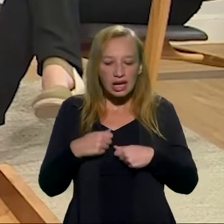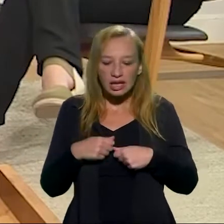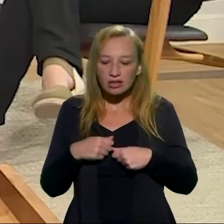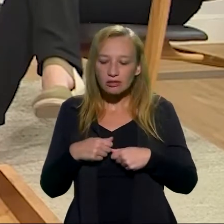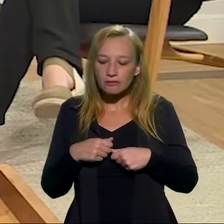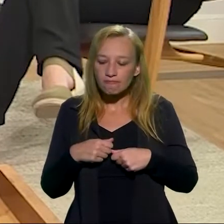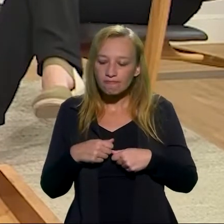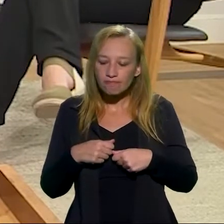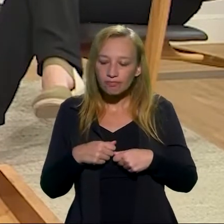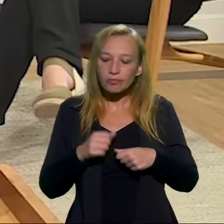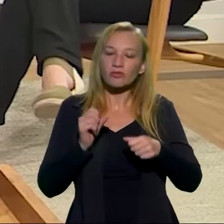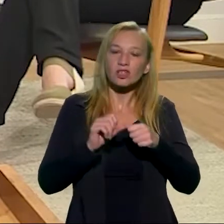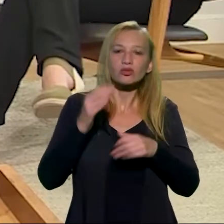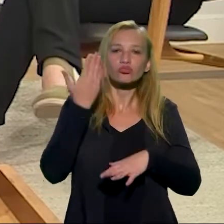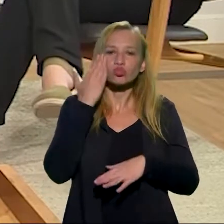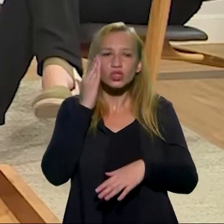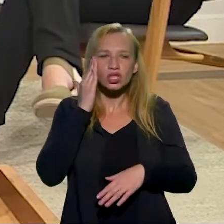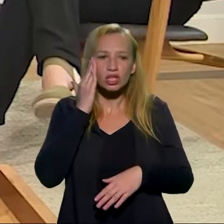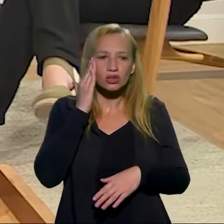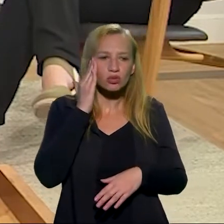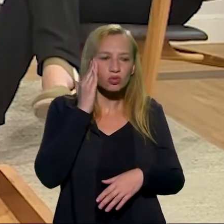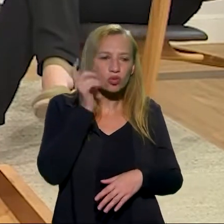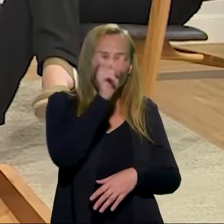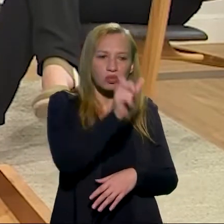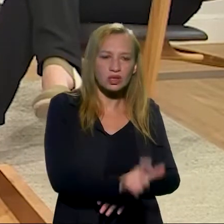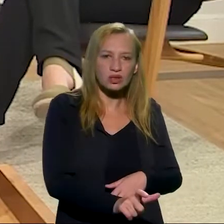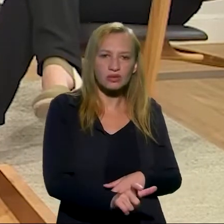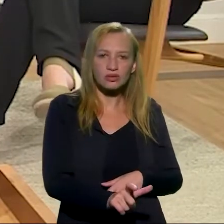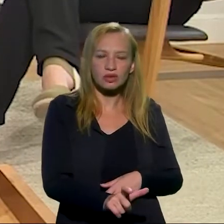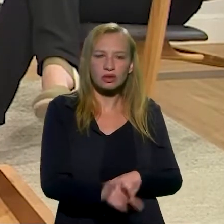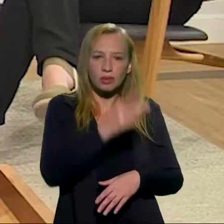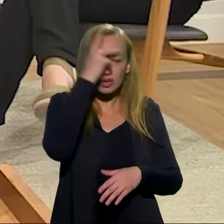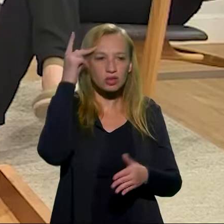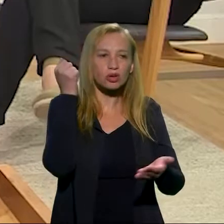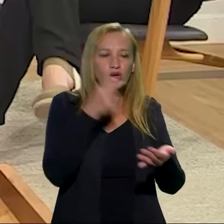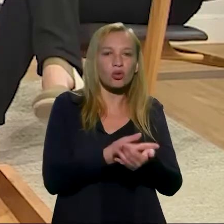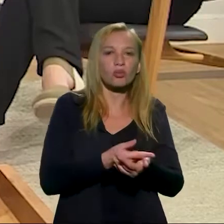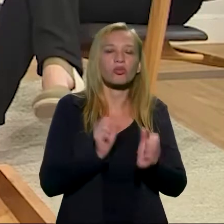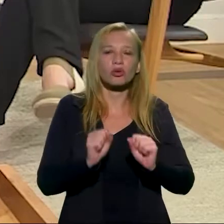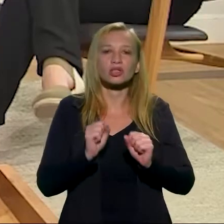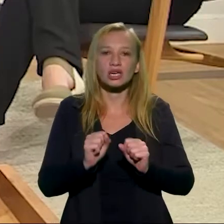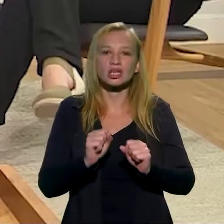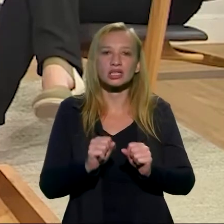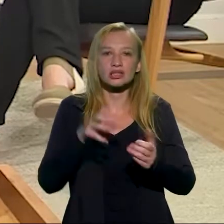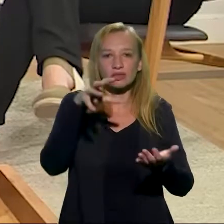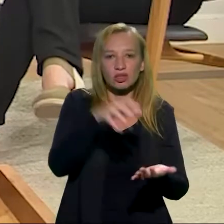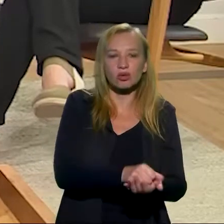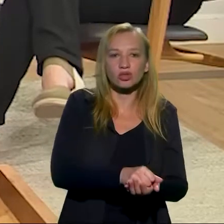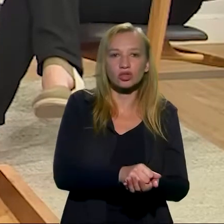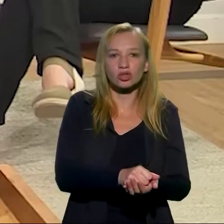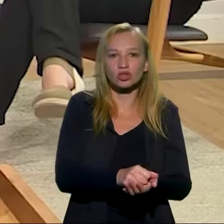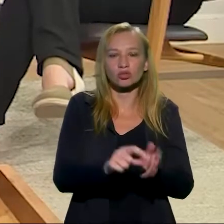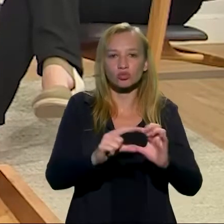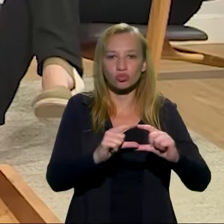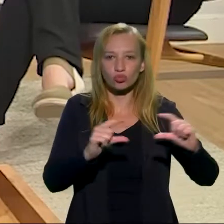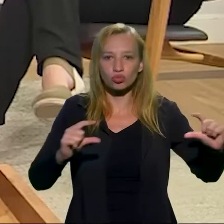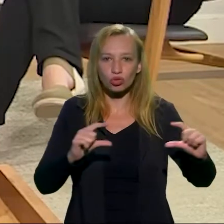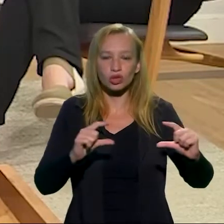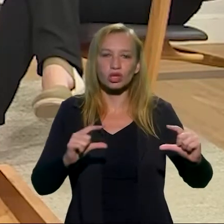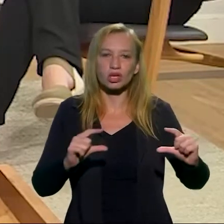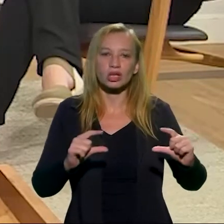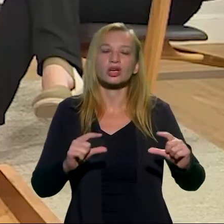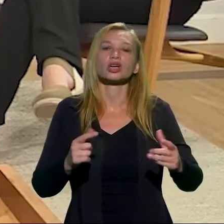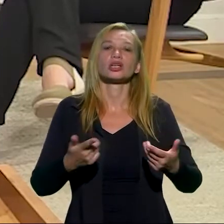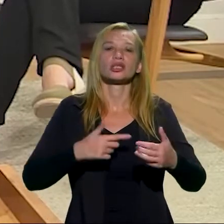que fizesse uma compreensão do perfil do consumidor para que a gente pudesse lançar esse certificado, esse selo.